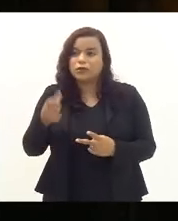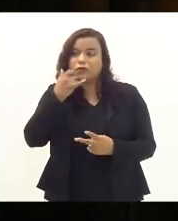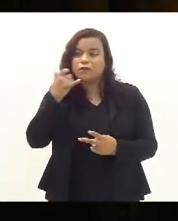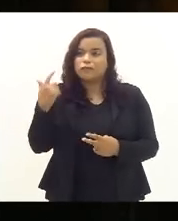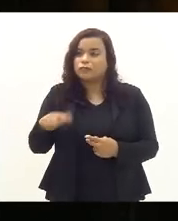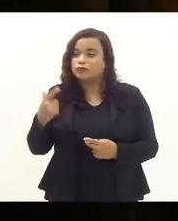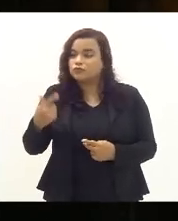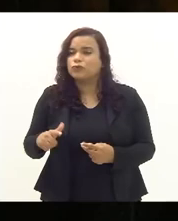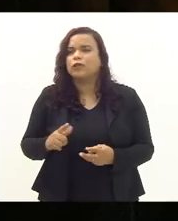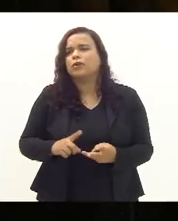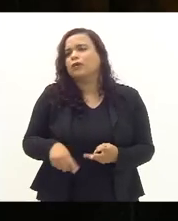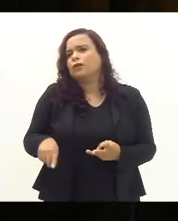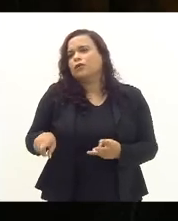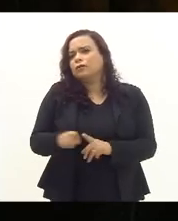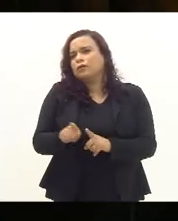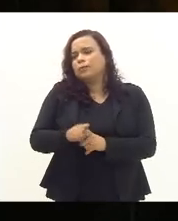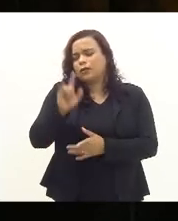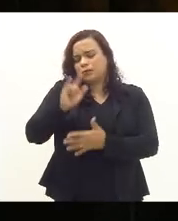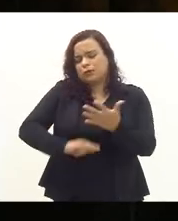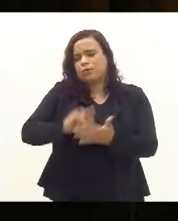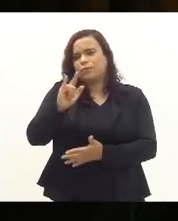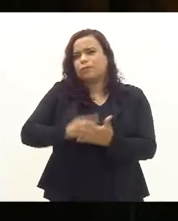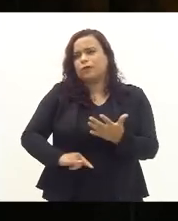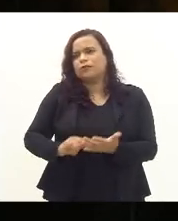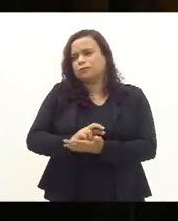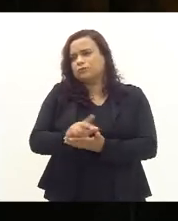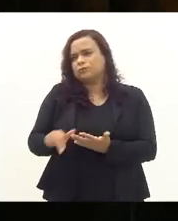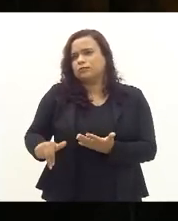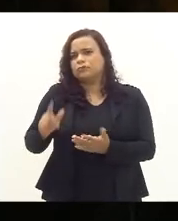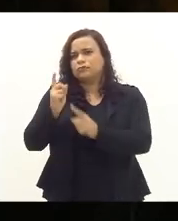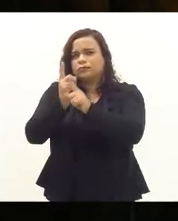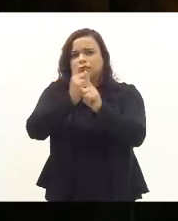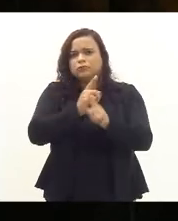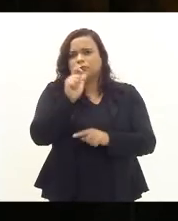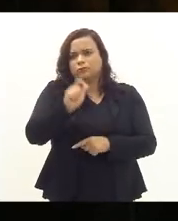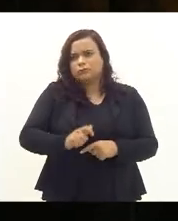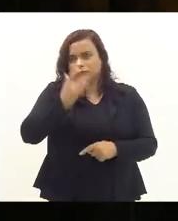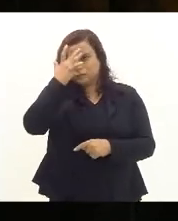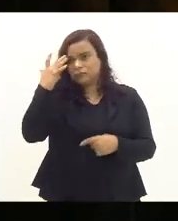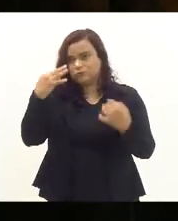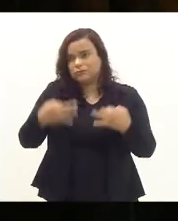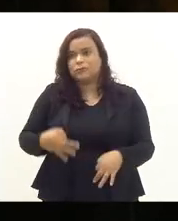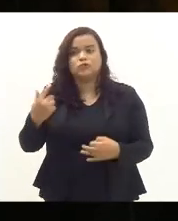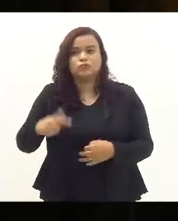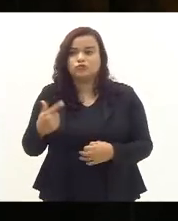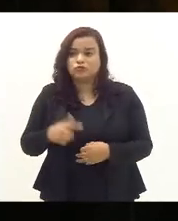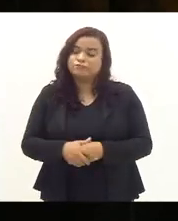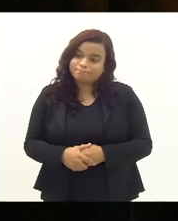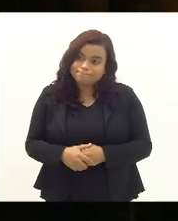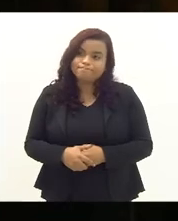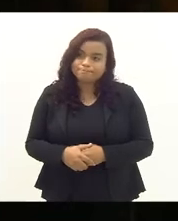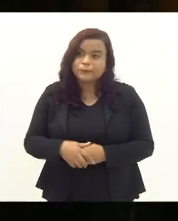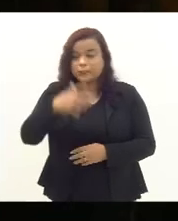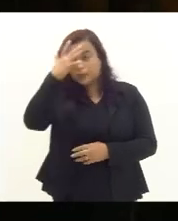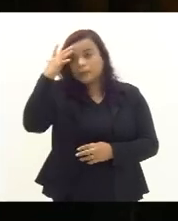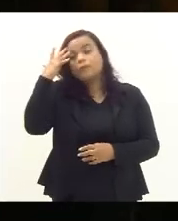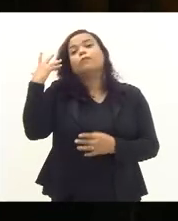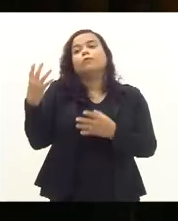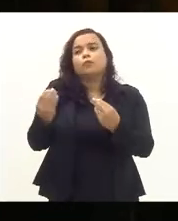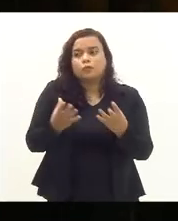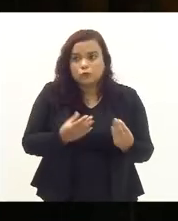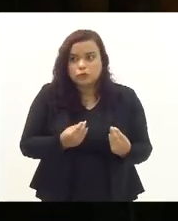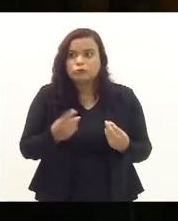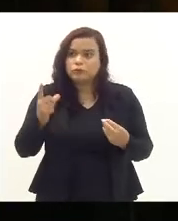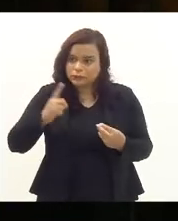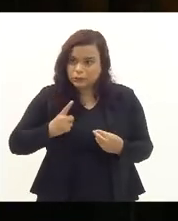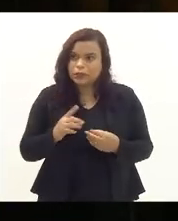e sequer documento de que pudessem identificar aquela pessoa ou seja muitas pessoas estavam